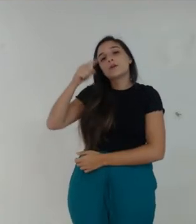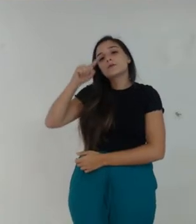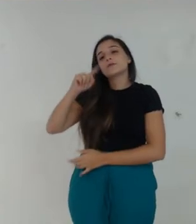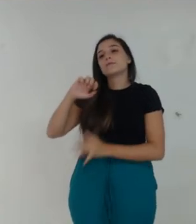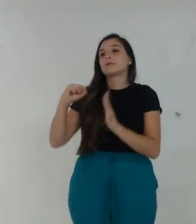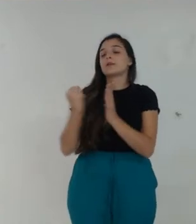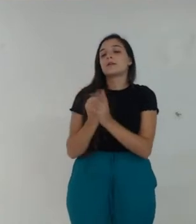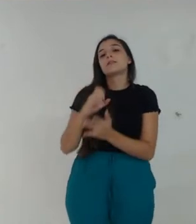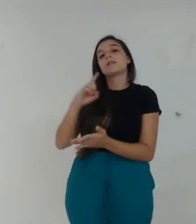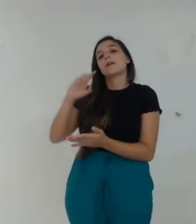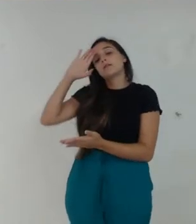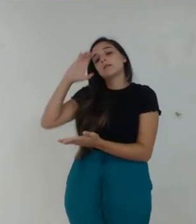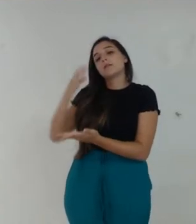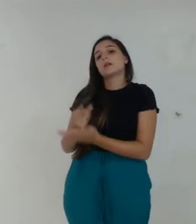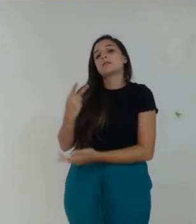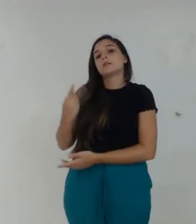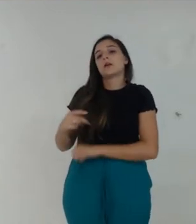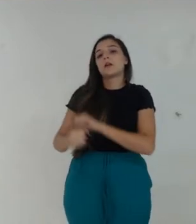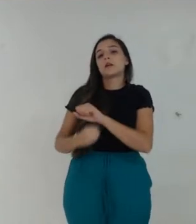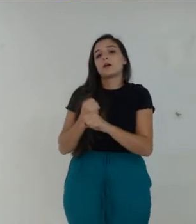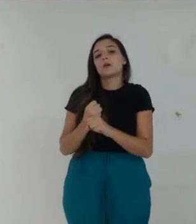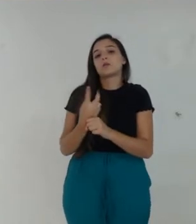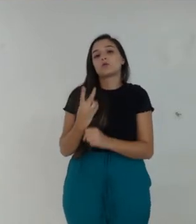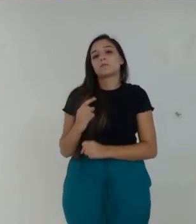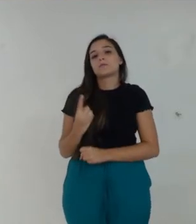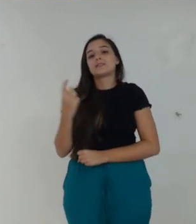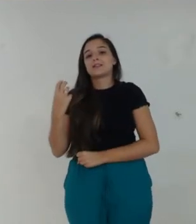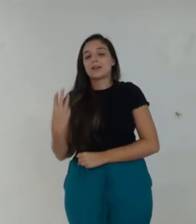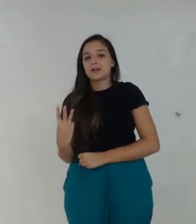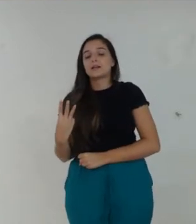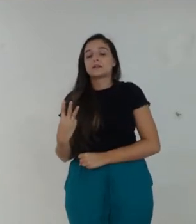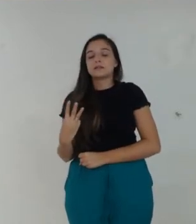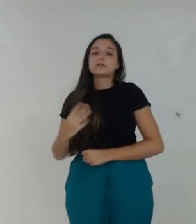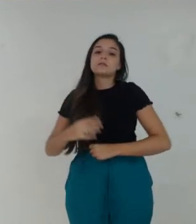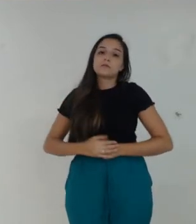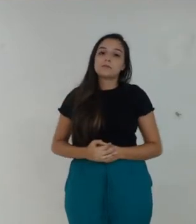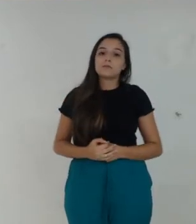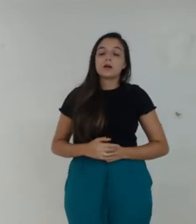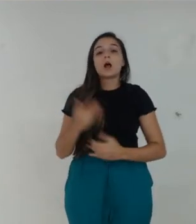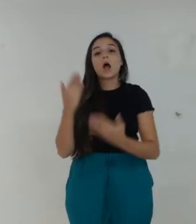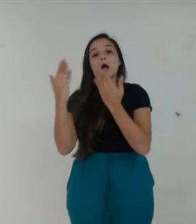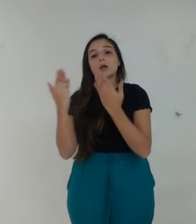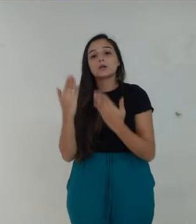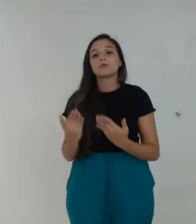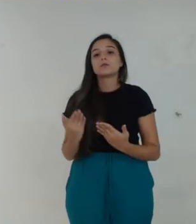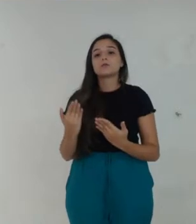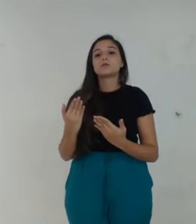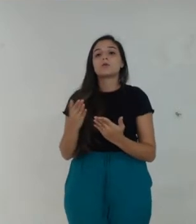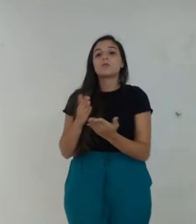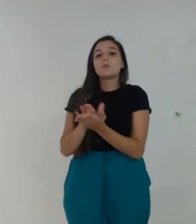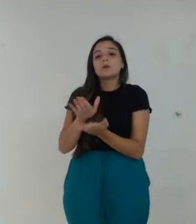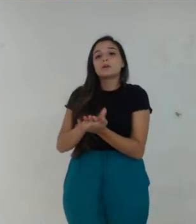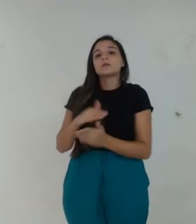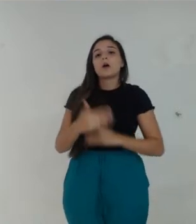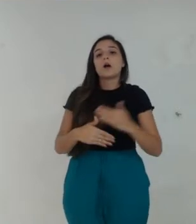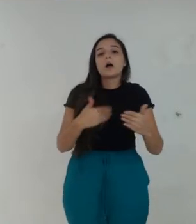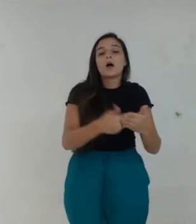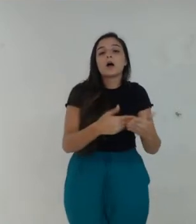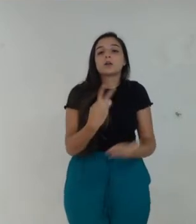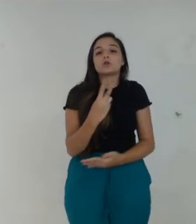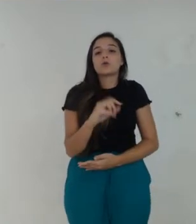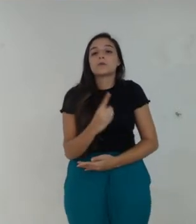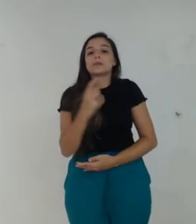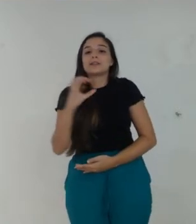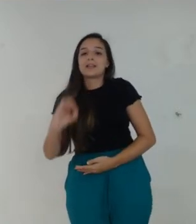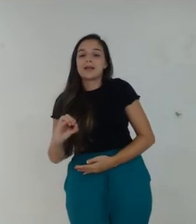a tese dela de 2013, onde ela analisa os trabalhos publicados na área até 2010 e vai